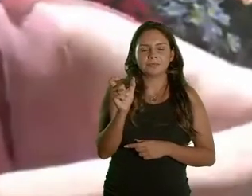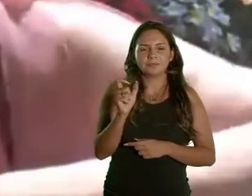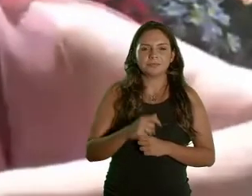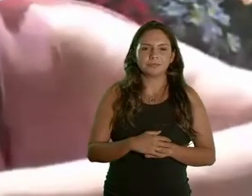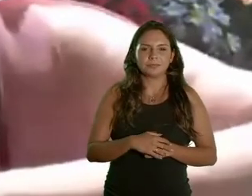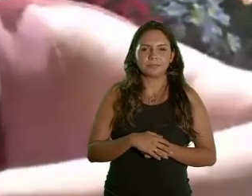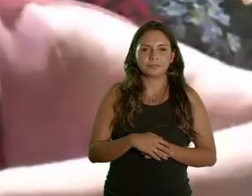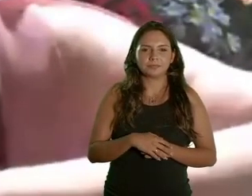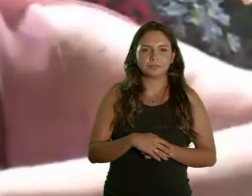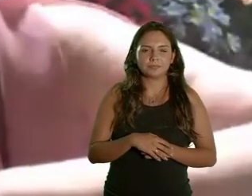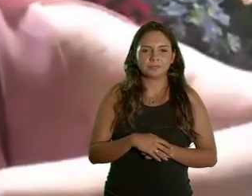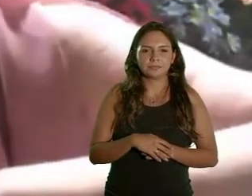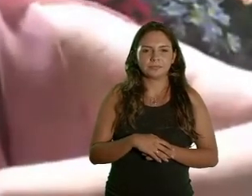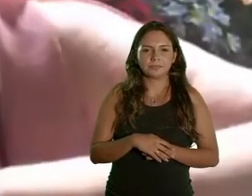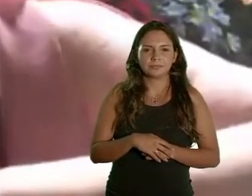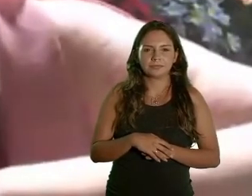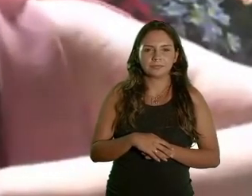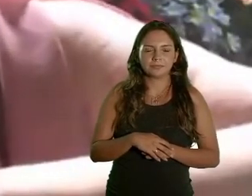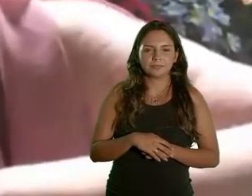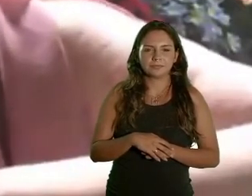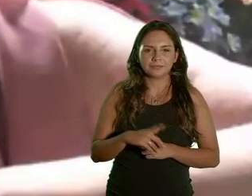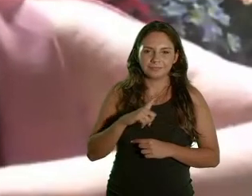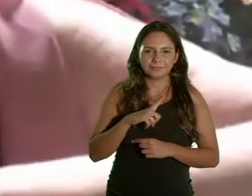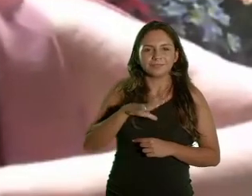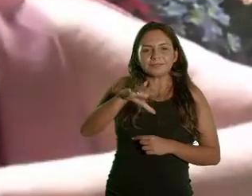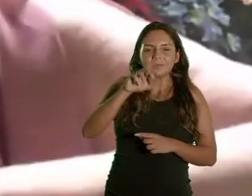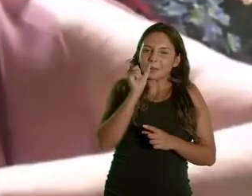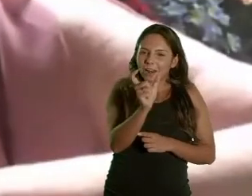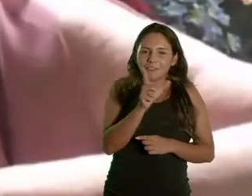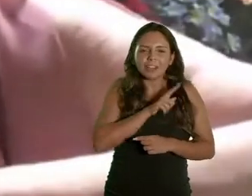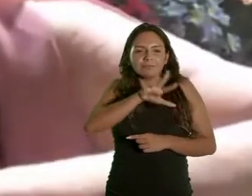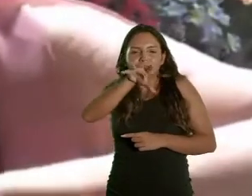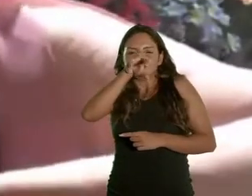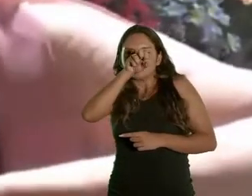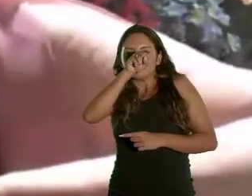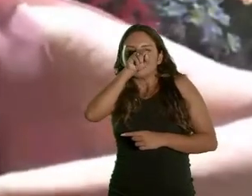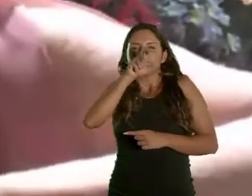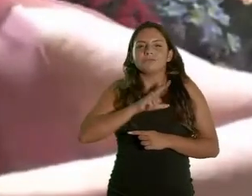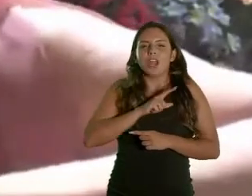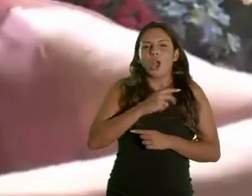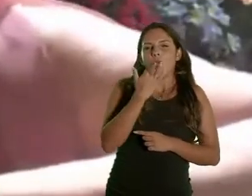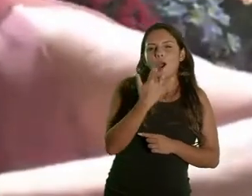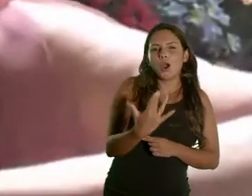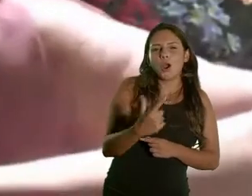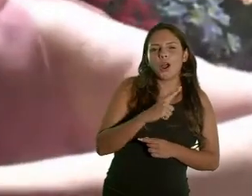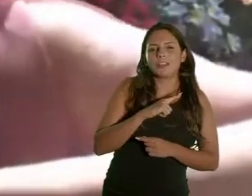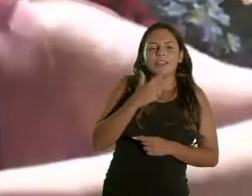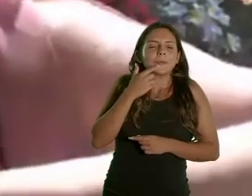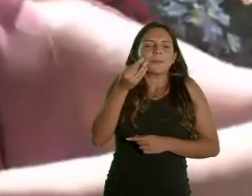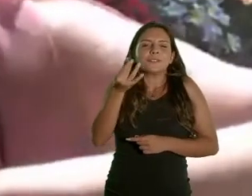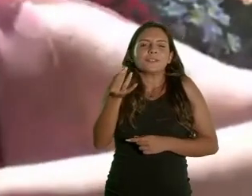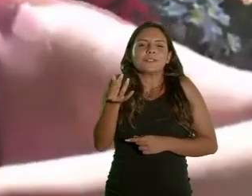as palavras para mim, como o João Vitor gosta delas, tem cheiro, cor, sabor. Eu